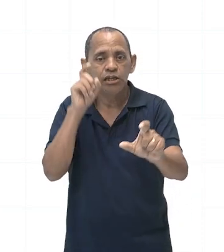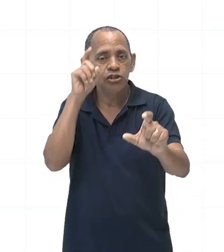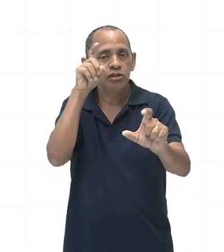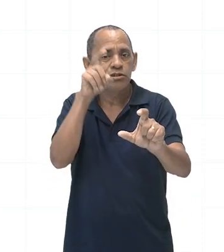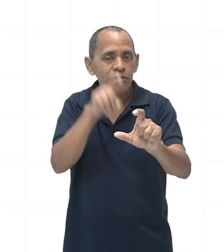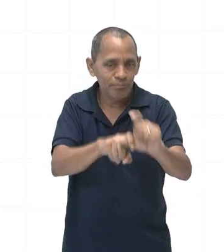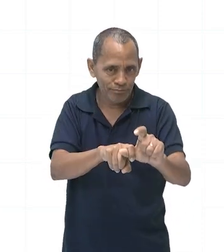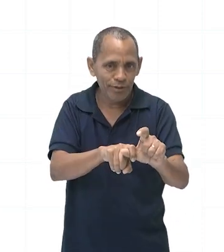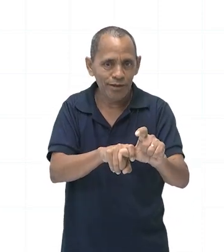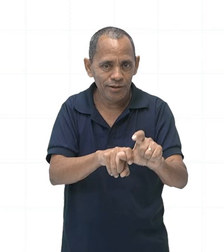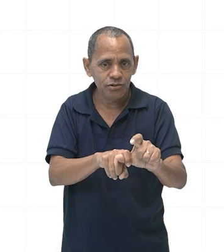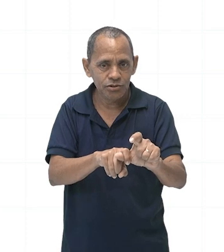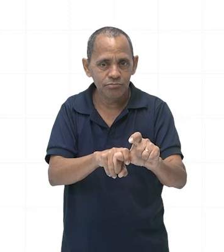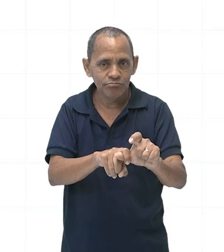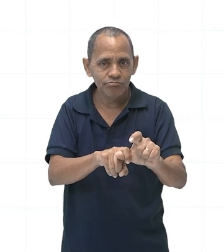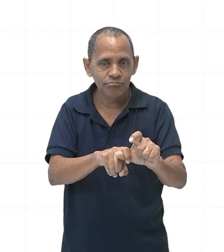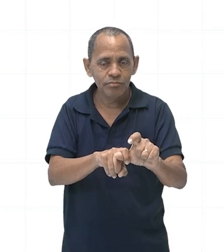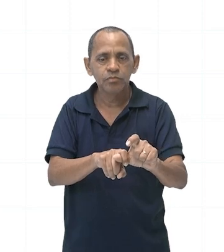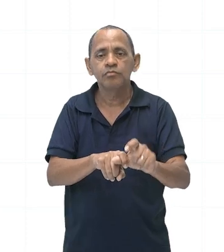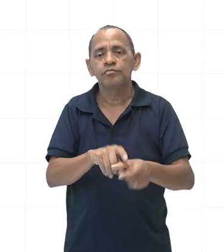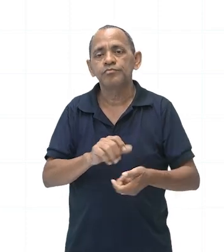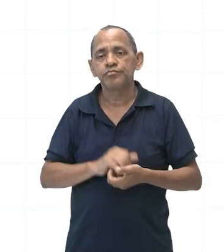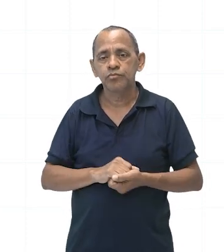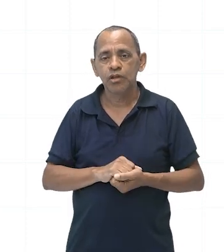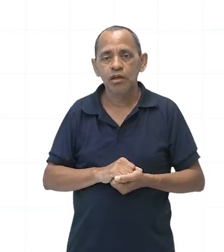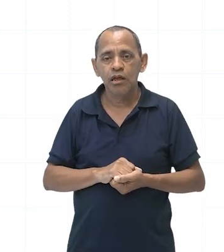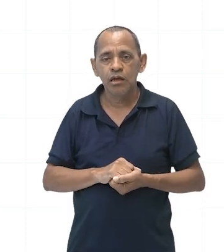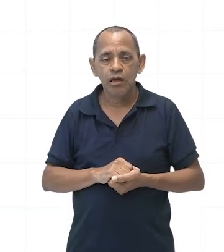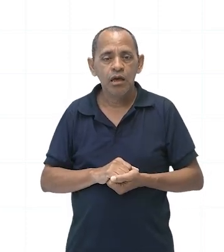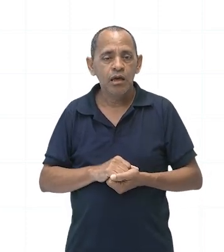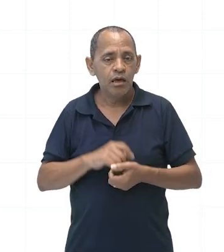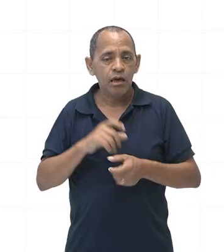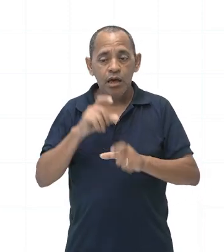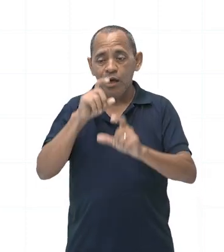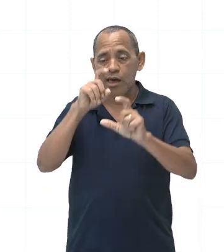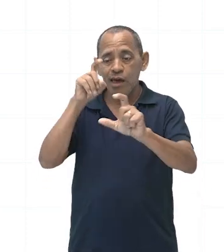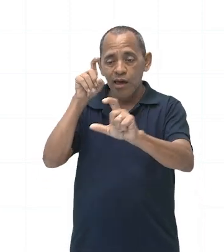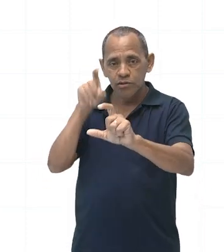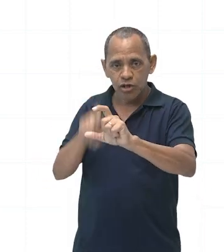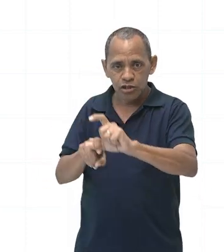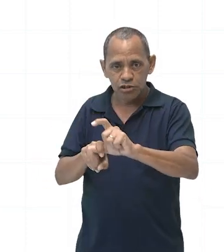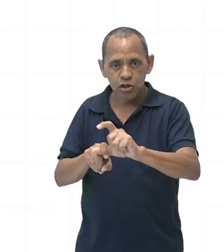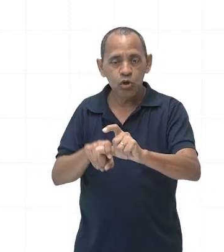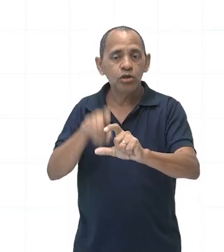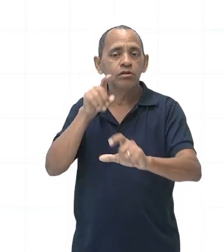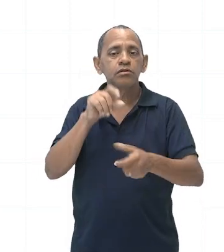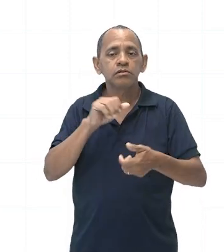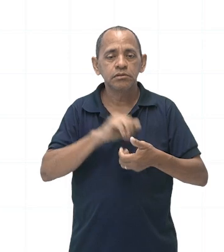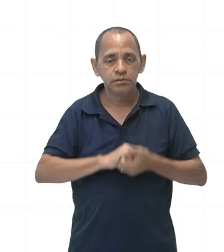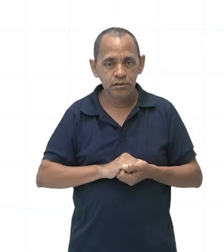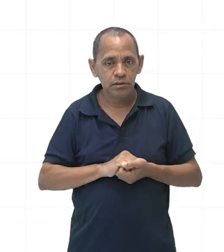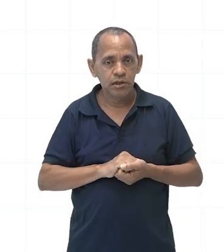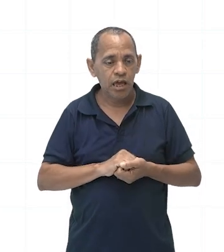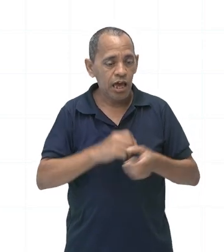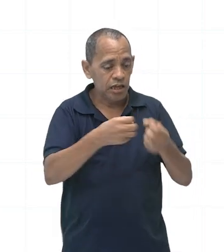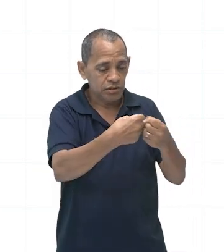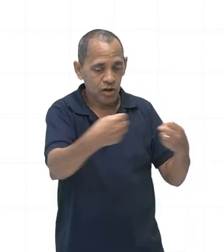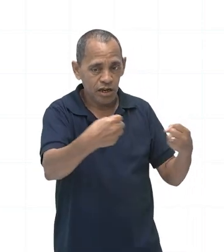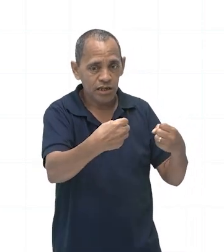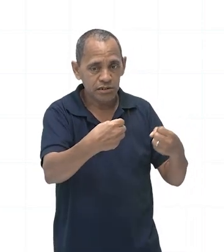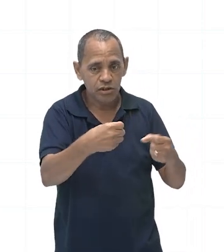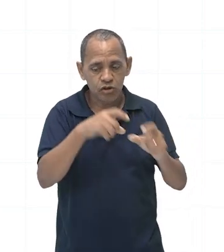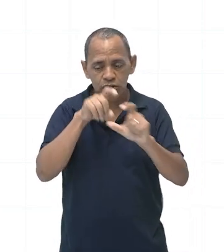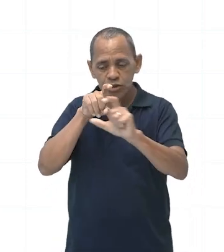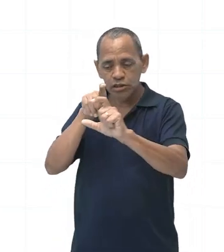Ela depende da minha outra oração para ter um sentido completo. As pessoas acham que os acontecimentos online não